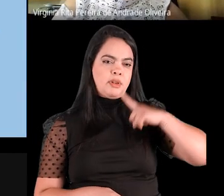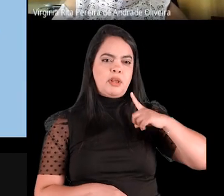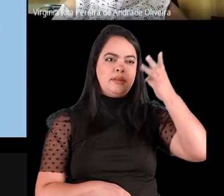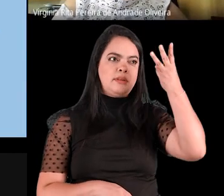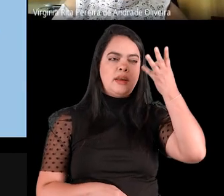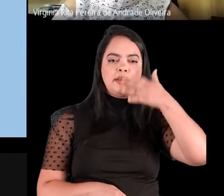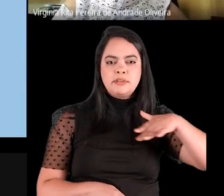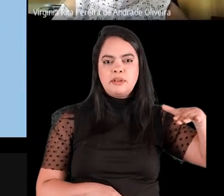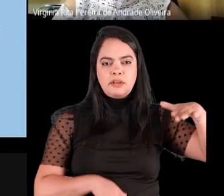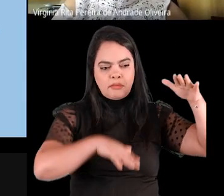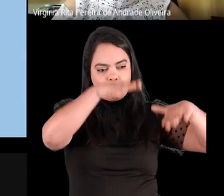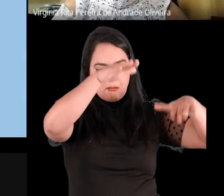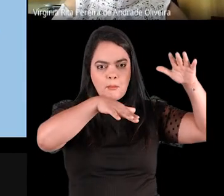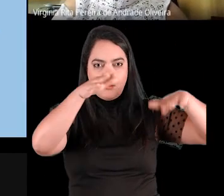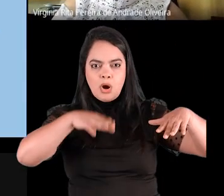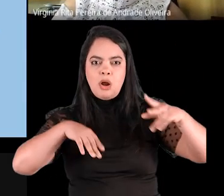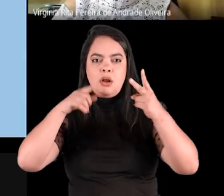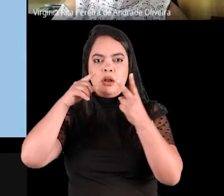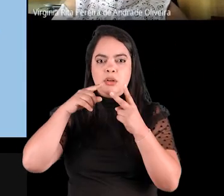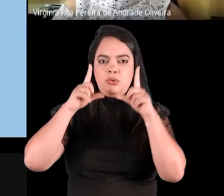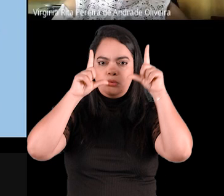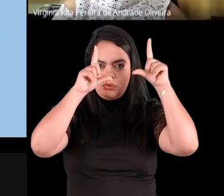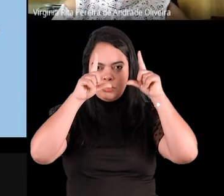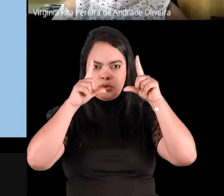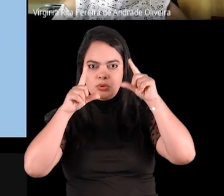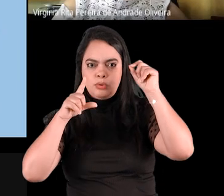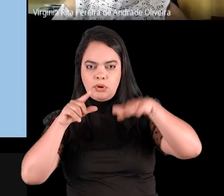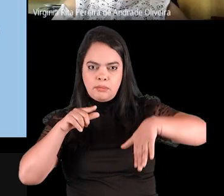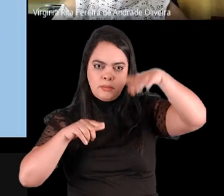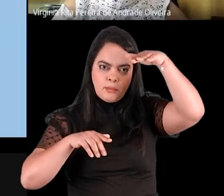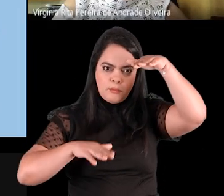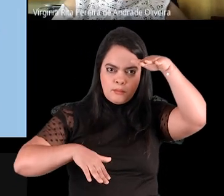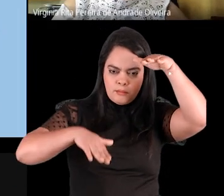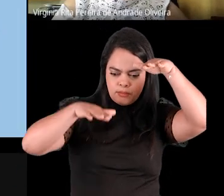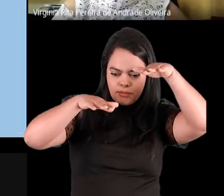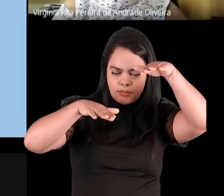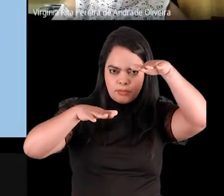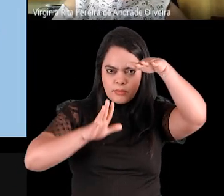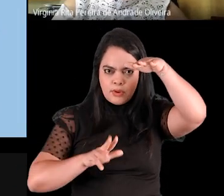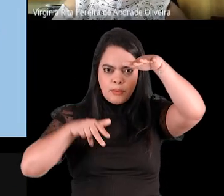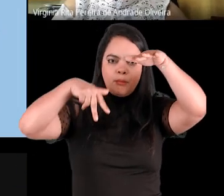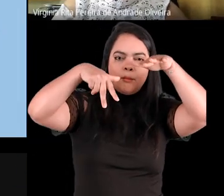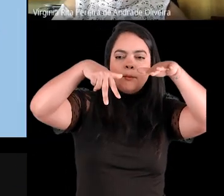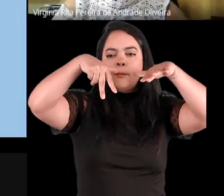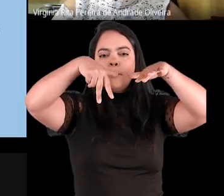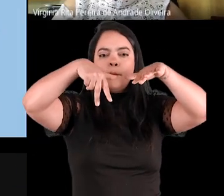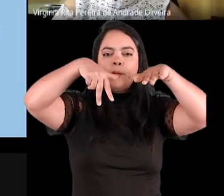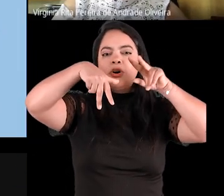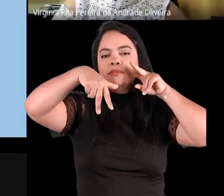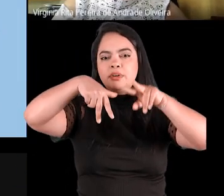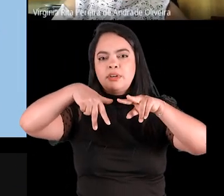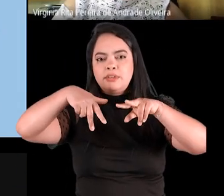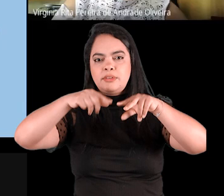pequena, uma média e uma grande. Cada uma está em cima de um caixote, diante de um tapume, tentando ver o campo de futebol. Logo abaixo